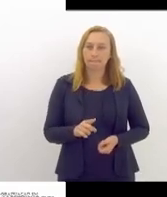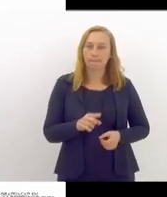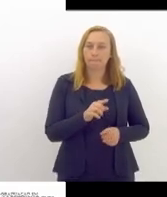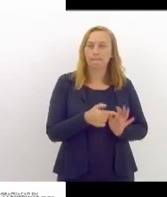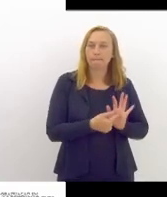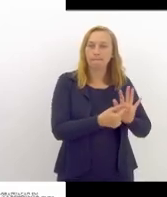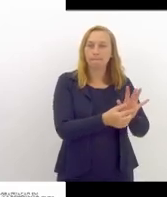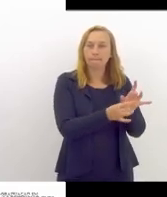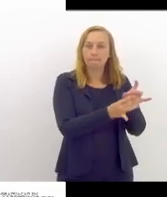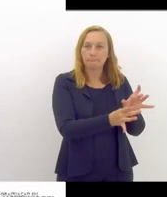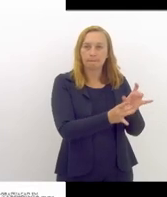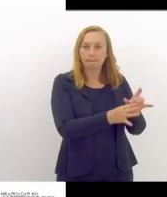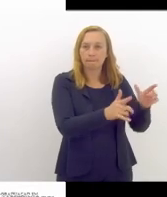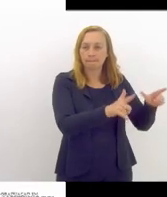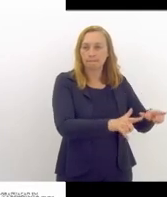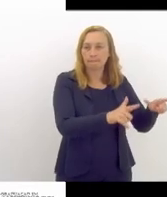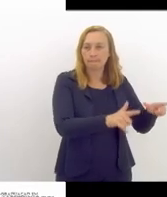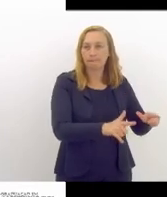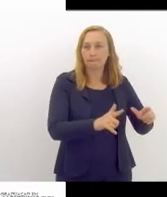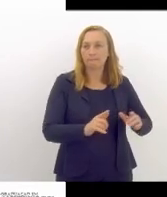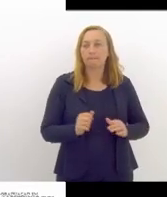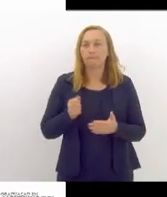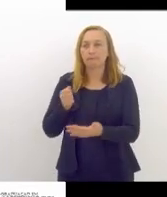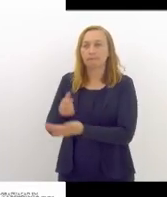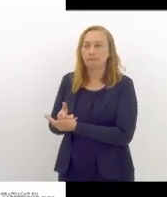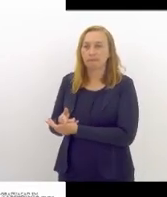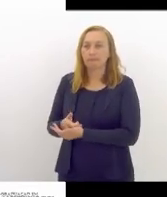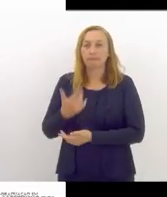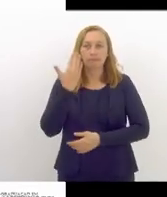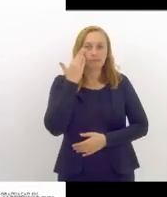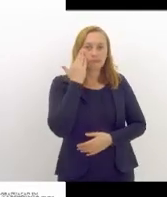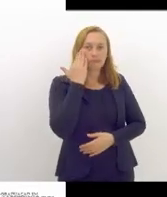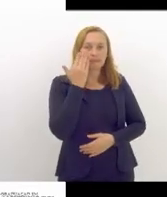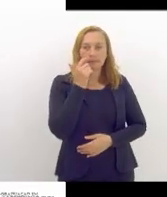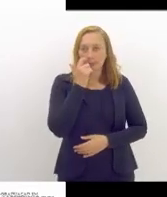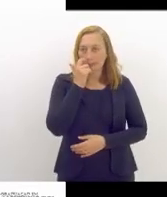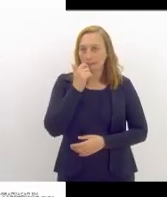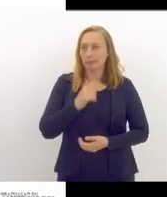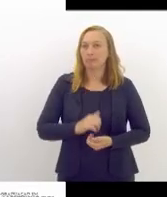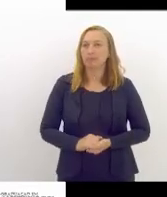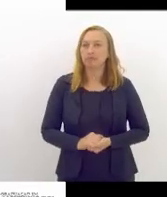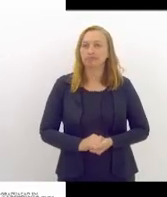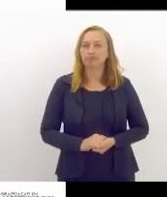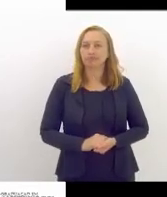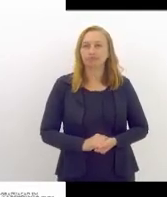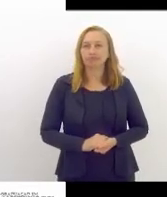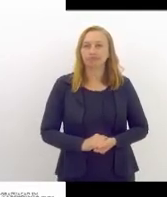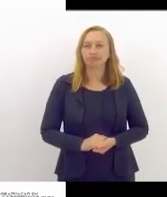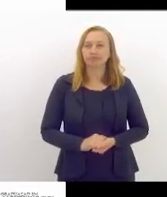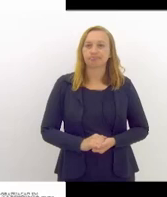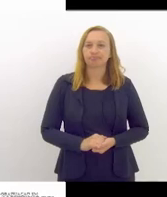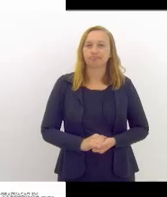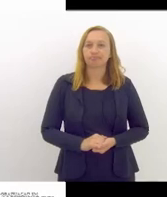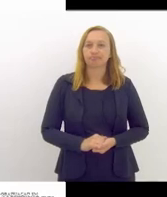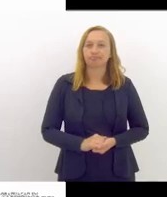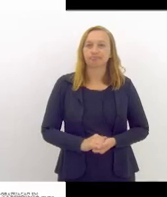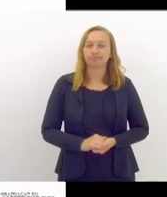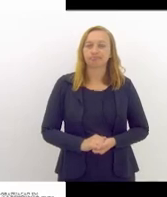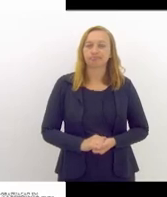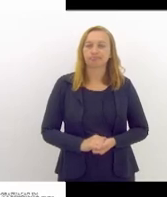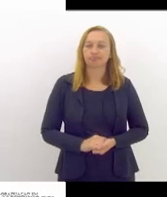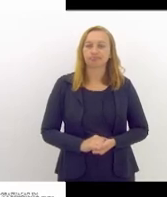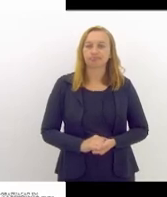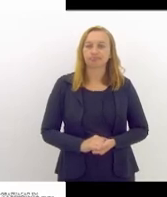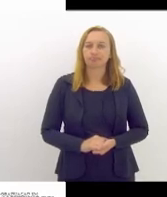setoriais e as colunas as compras as colunas a gente pode entender assim né de forma né não tão